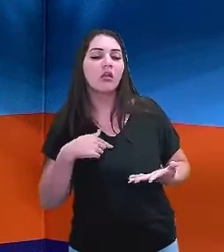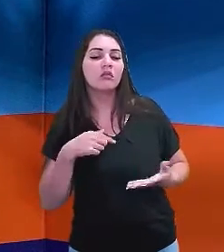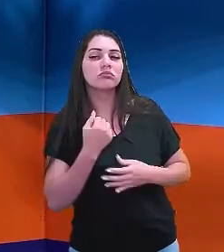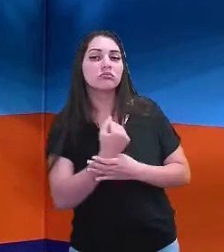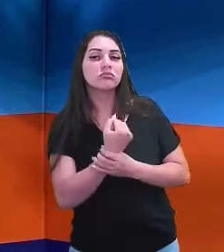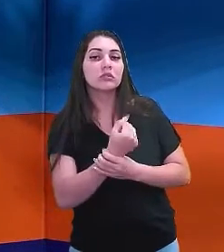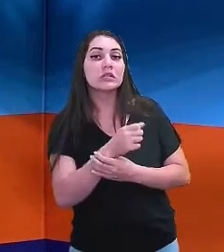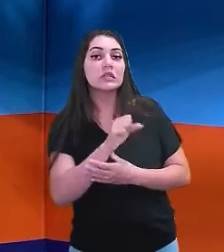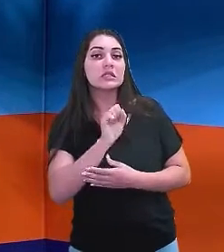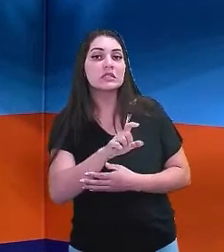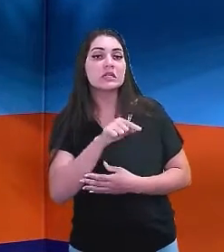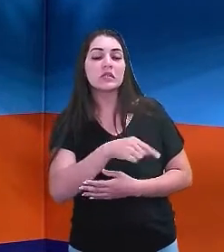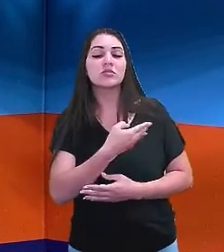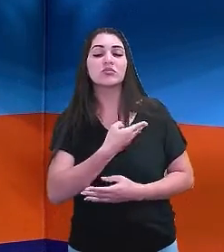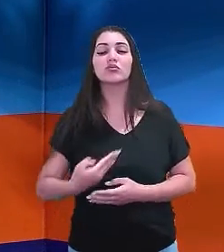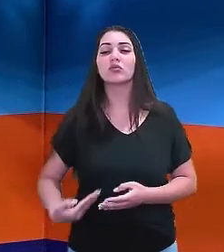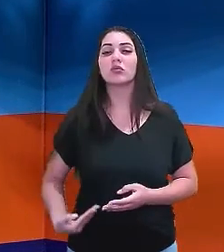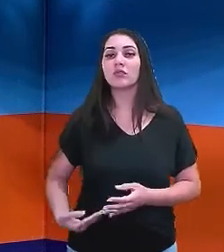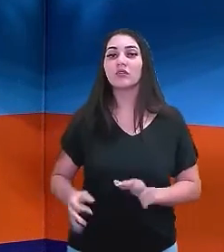se